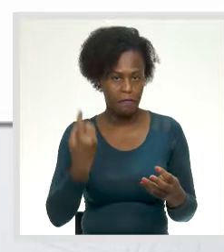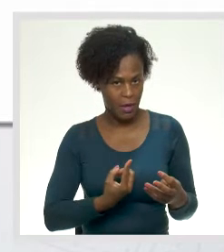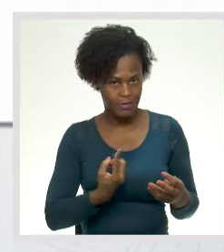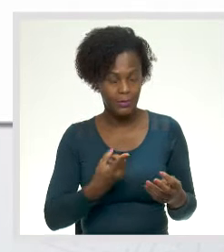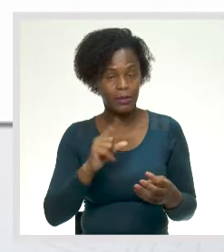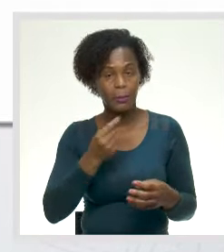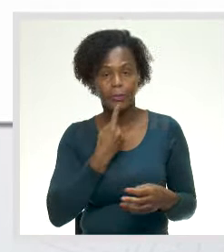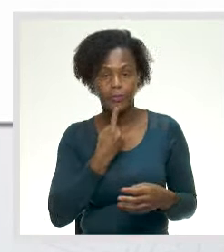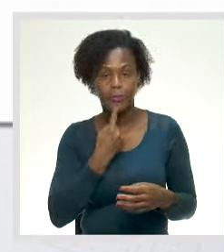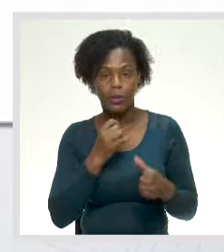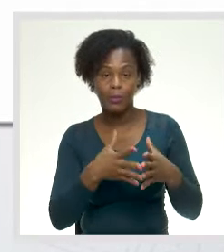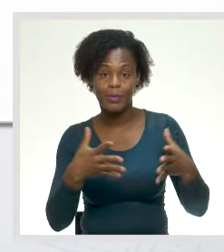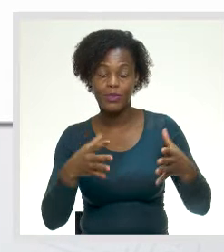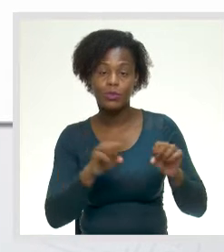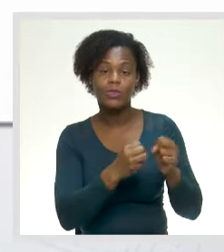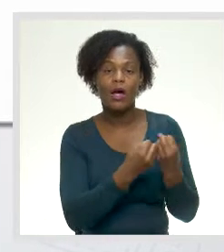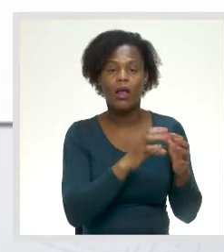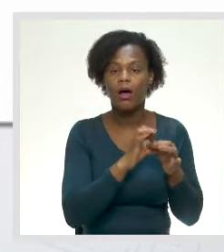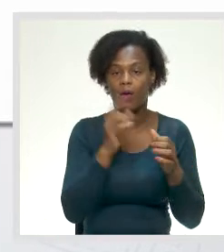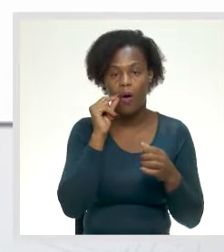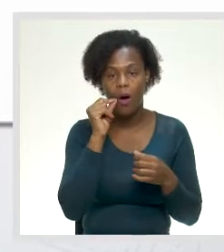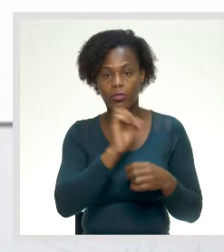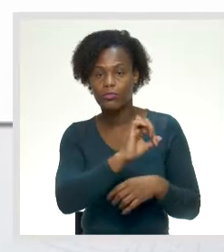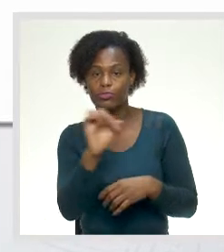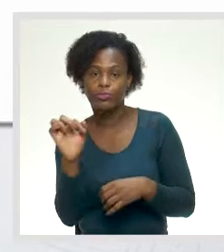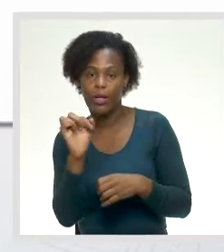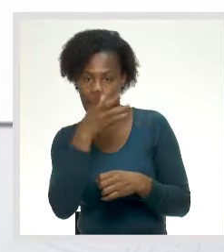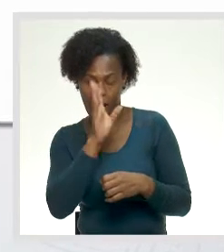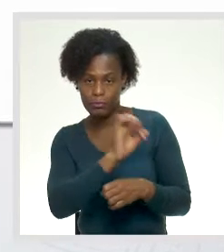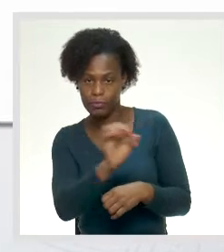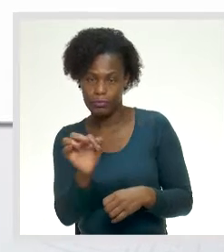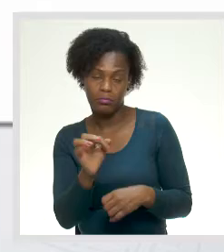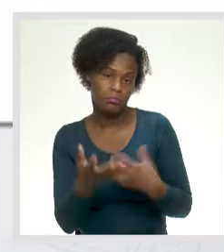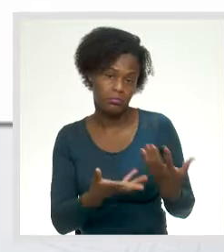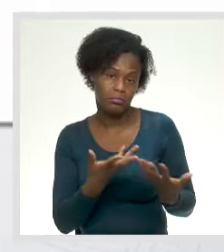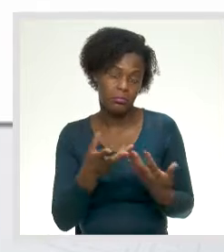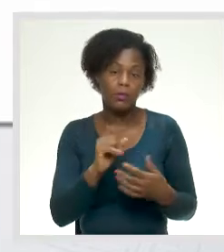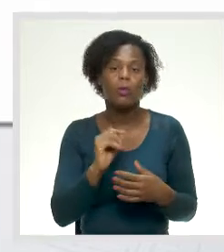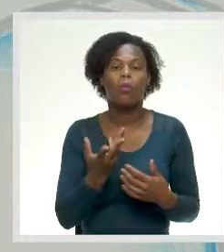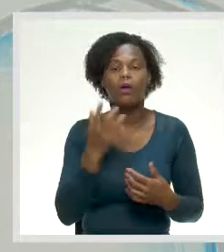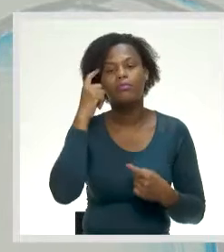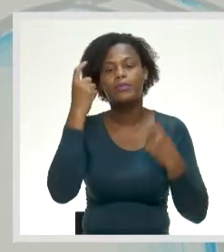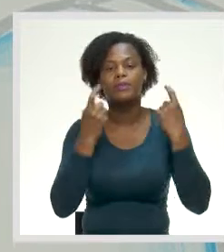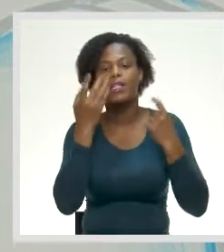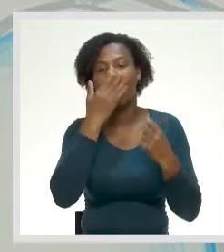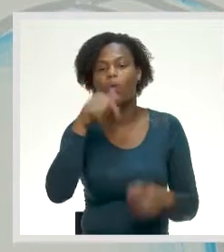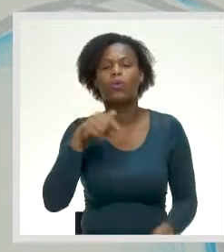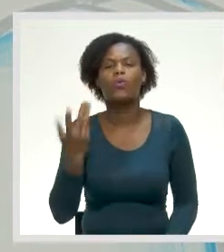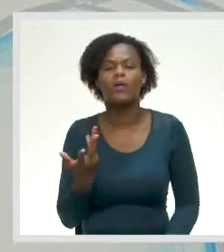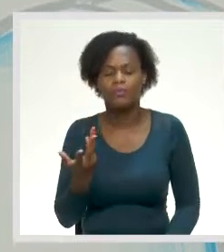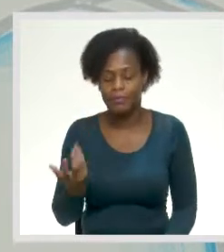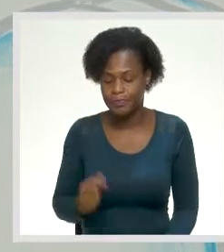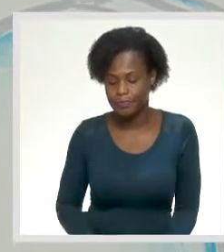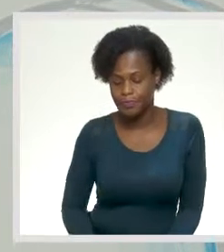também compreender a dimensão social do homem e as suas implicações. E qual é o pensamento para a aula de